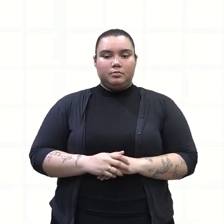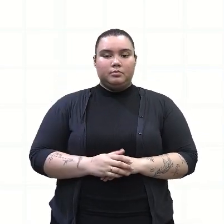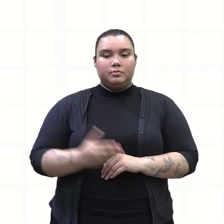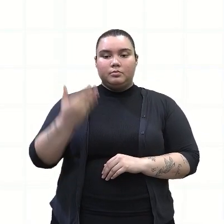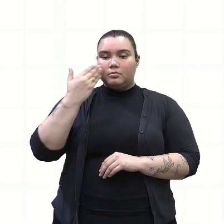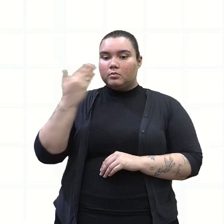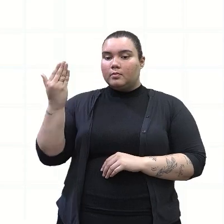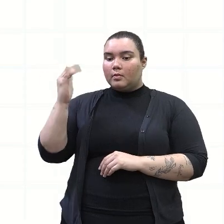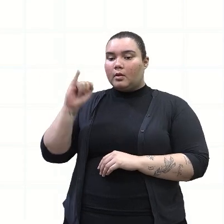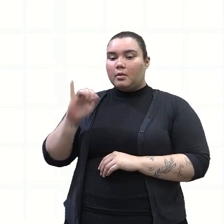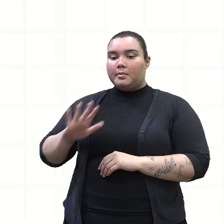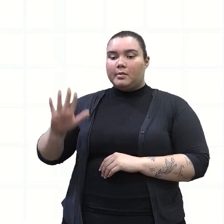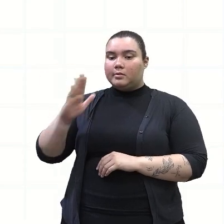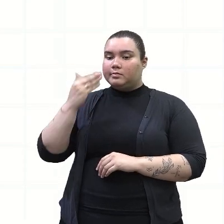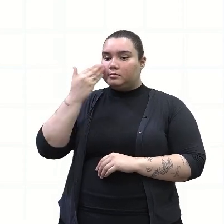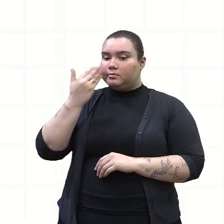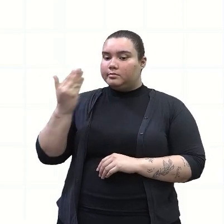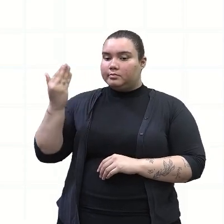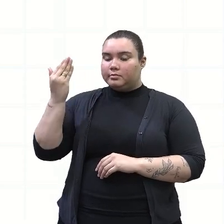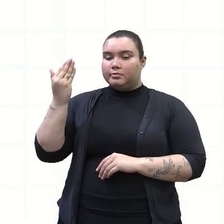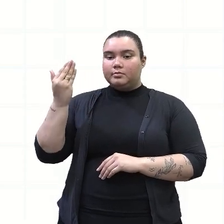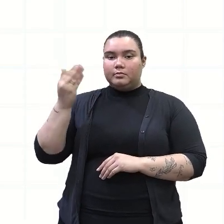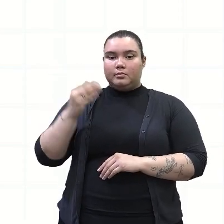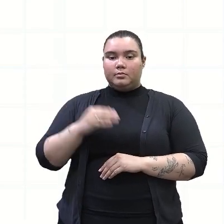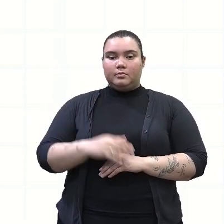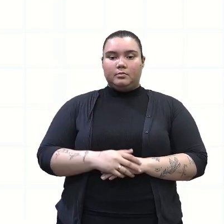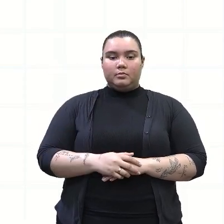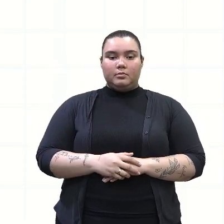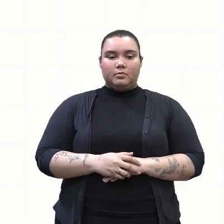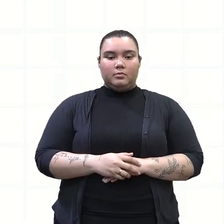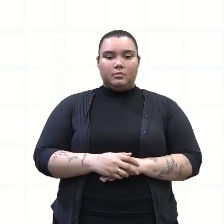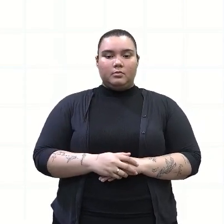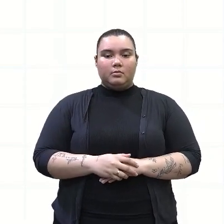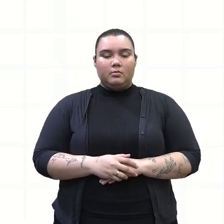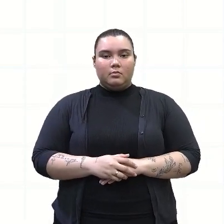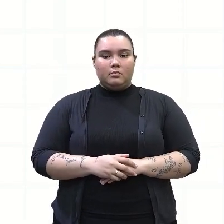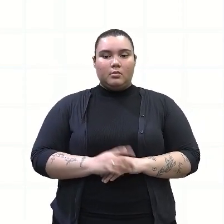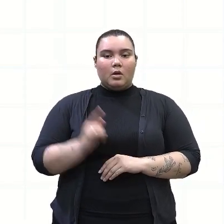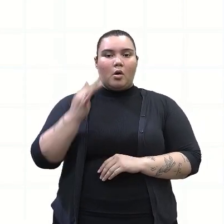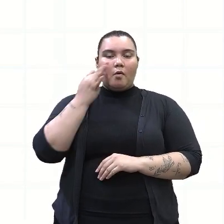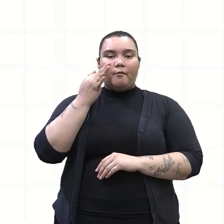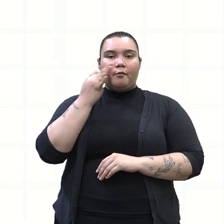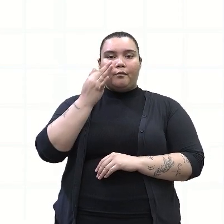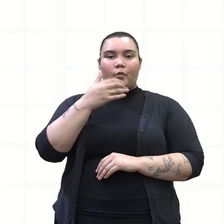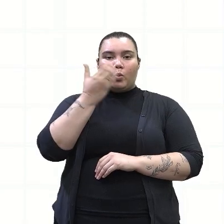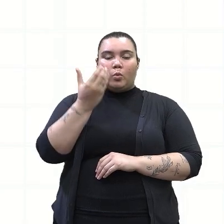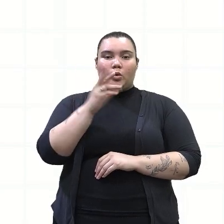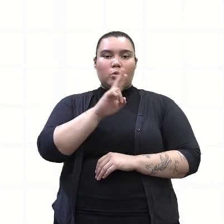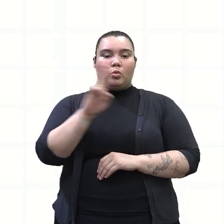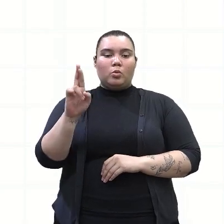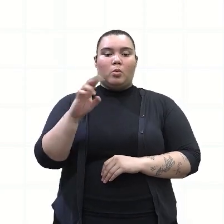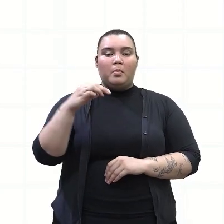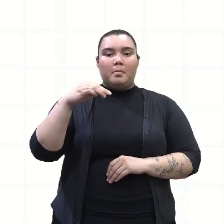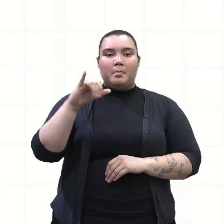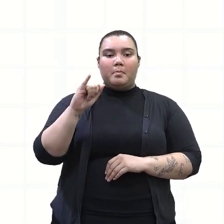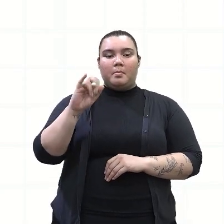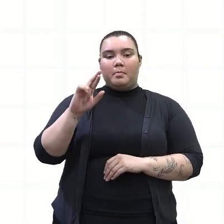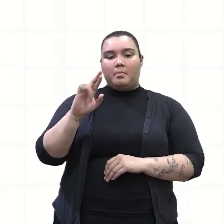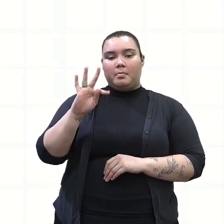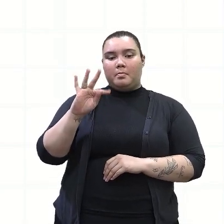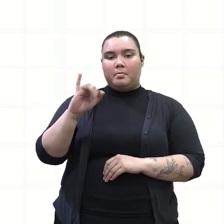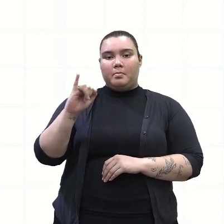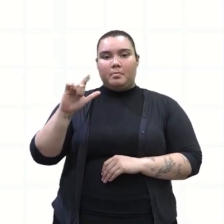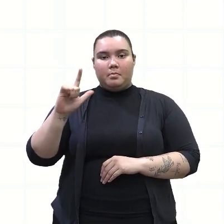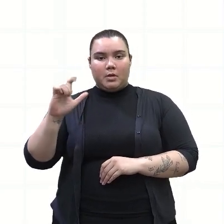imagem aqui, ó. Essa aqui é um blueberry, um mirtilo. Então, the heaviest mirtilo, the